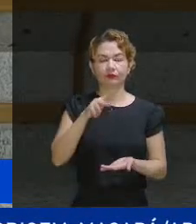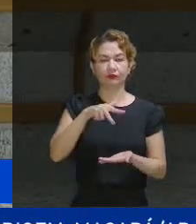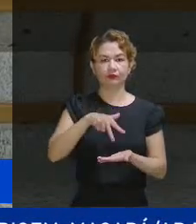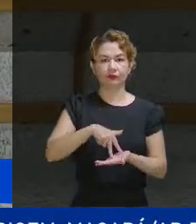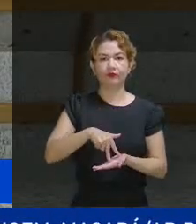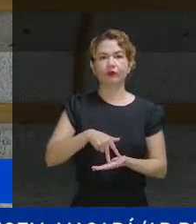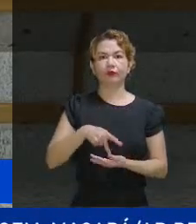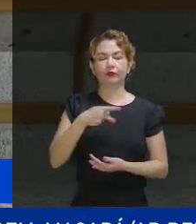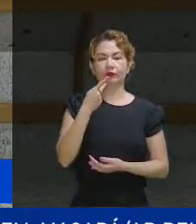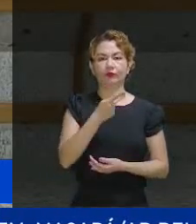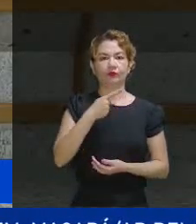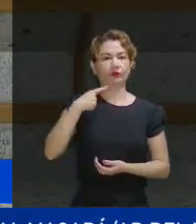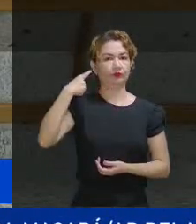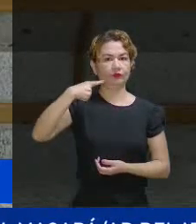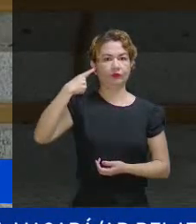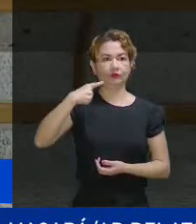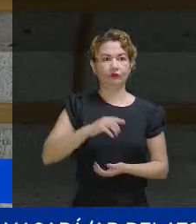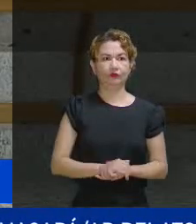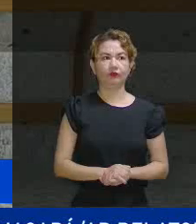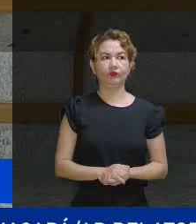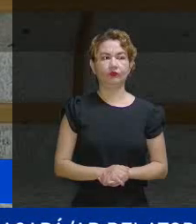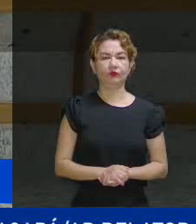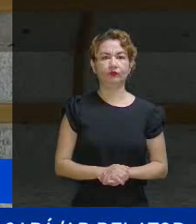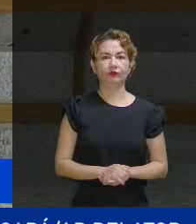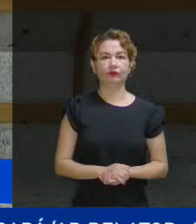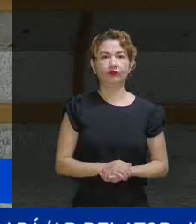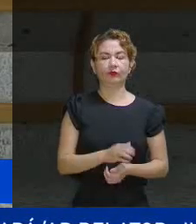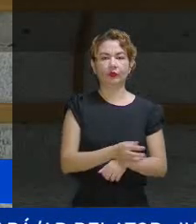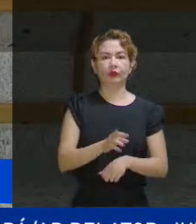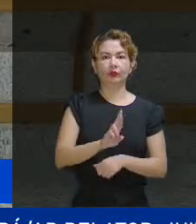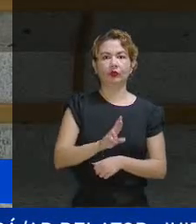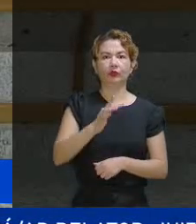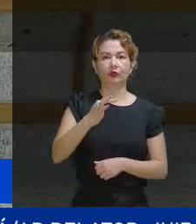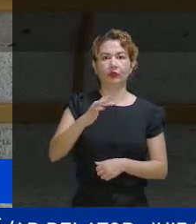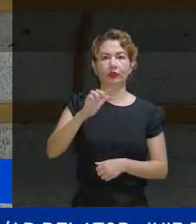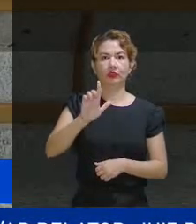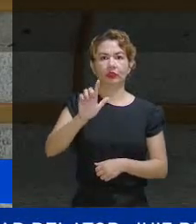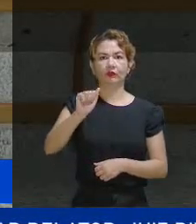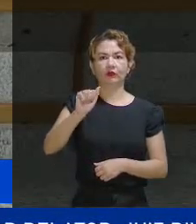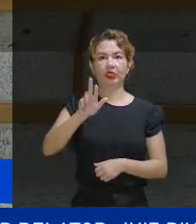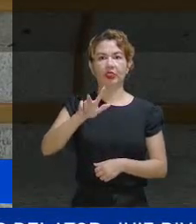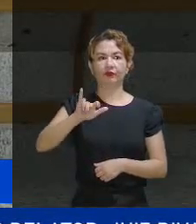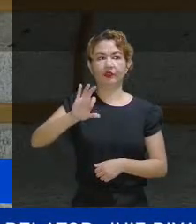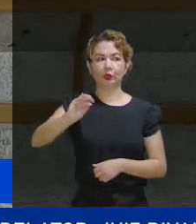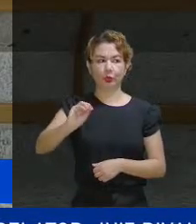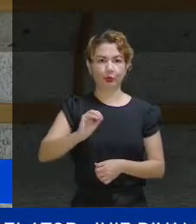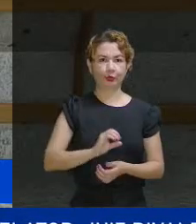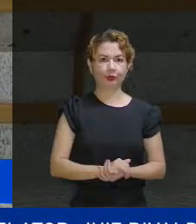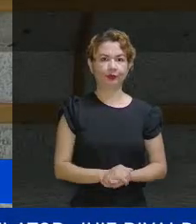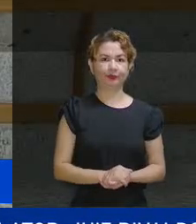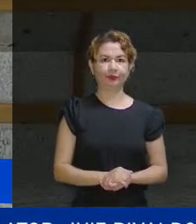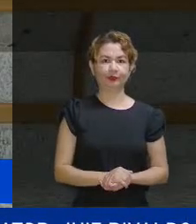sustentação oral, com a palavra o doutor Flávio Rogério dos Santos Nóbrega.